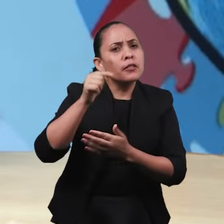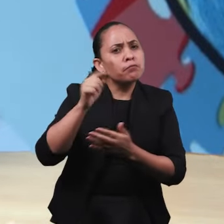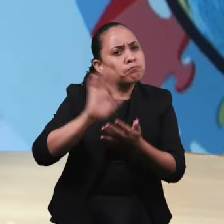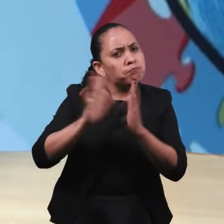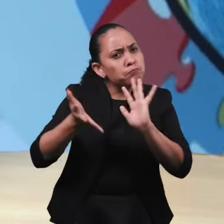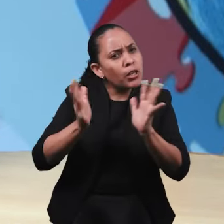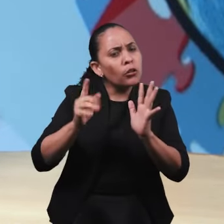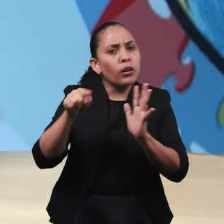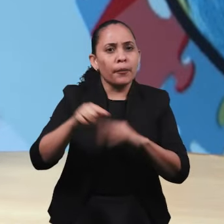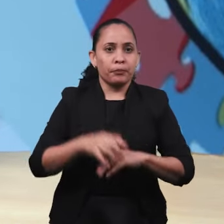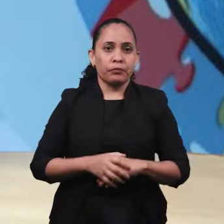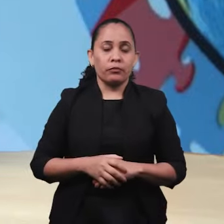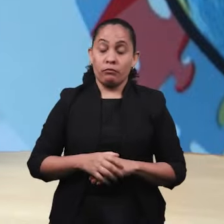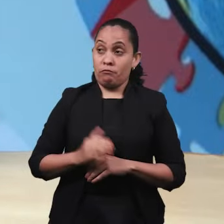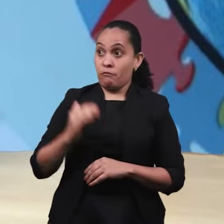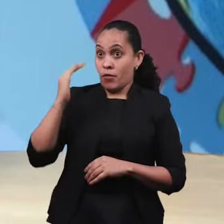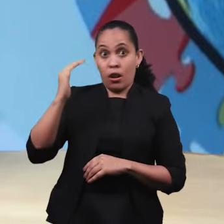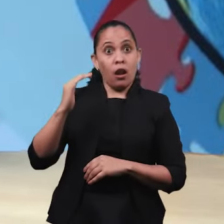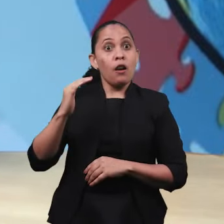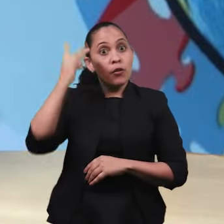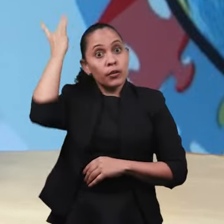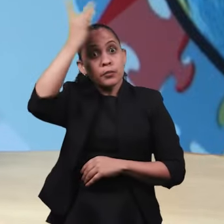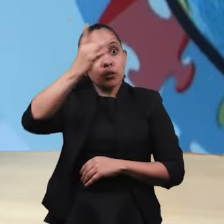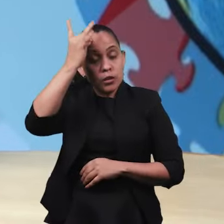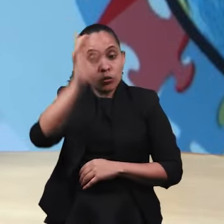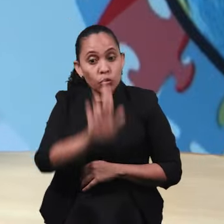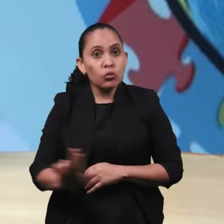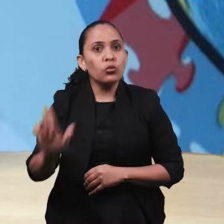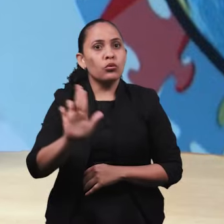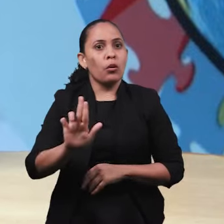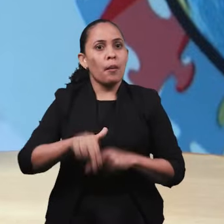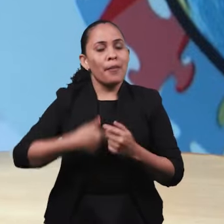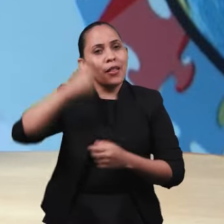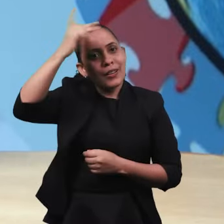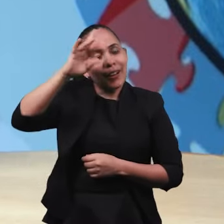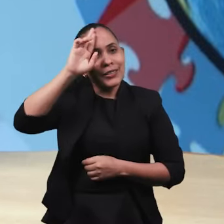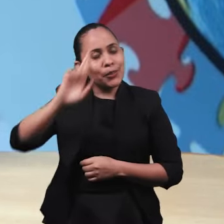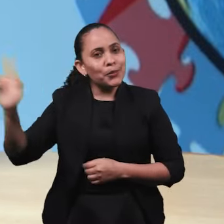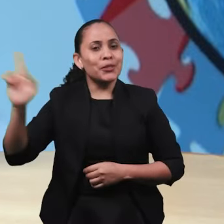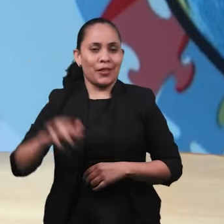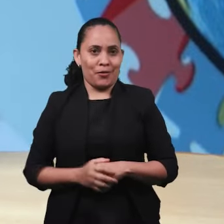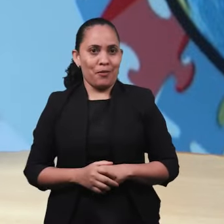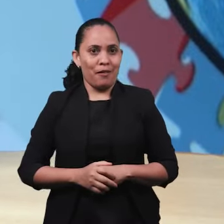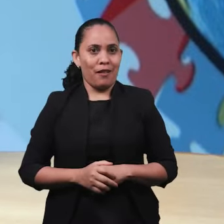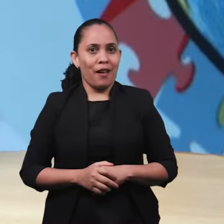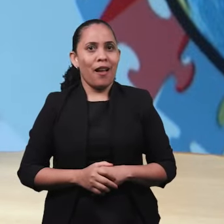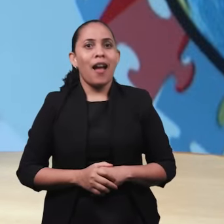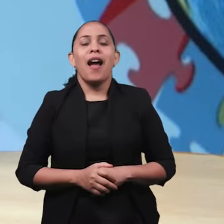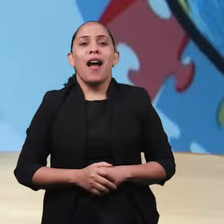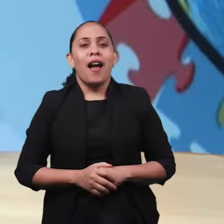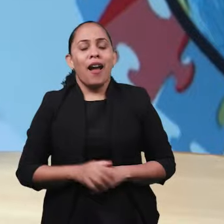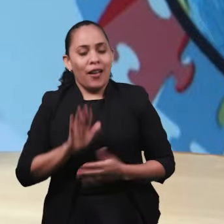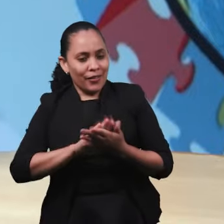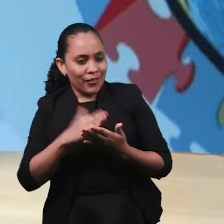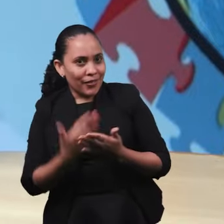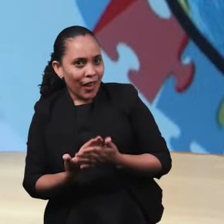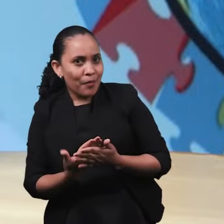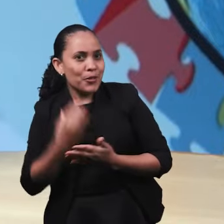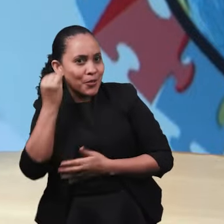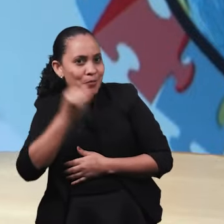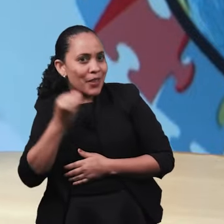ela trabalha no Manaim, trabalha na TV Manaim também, pela graça do Senhor. Mas tudo começou, ela vai dizer isso para o resto da vida